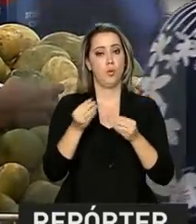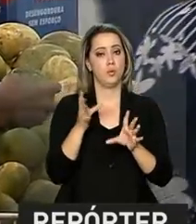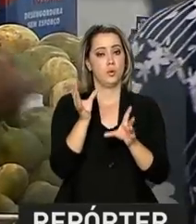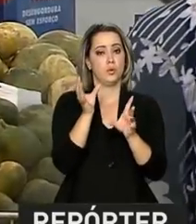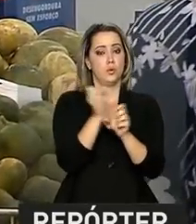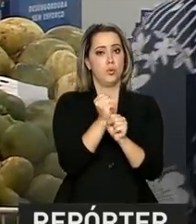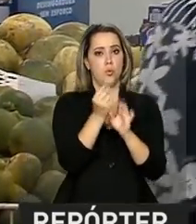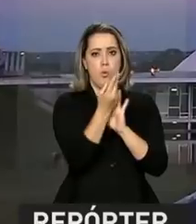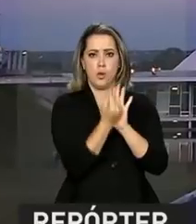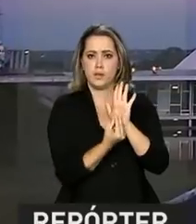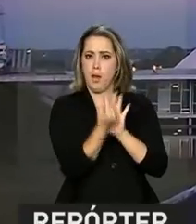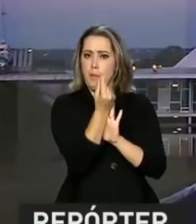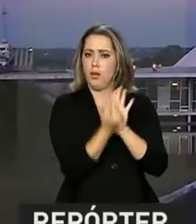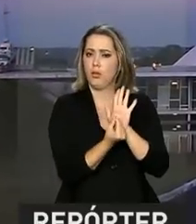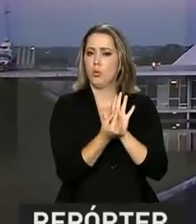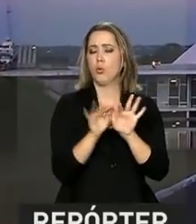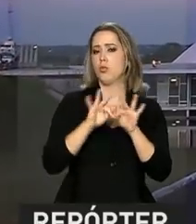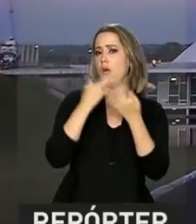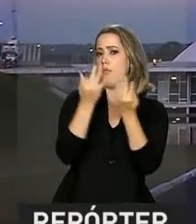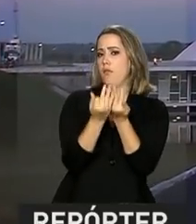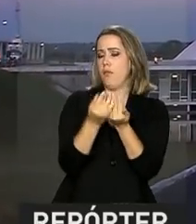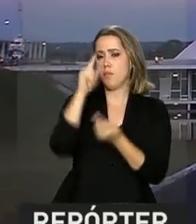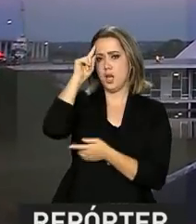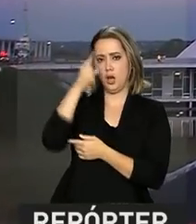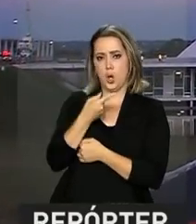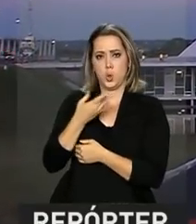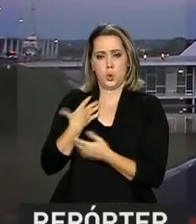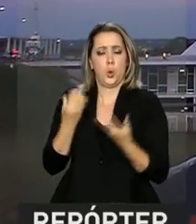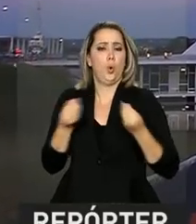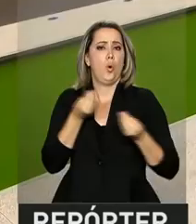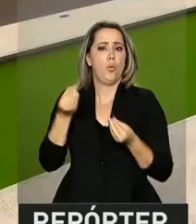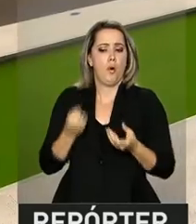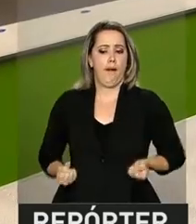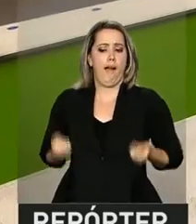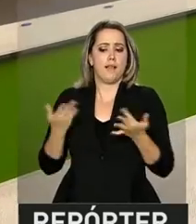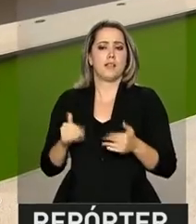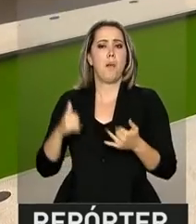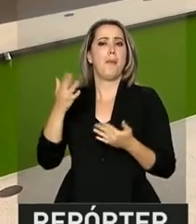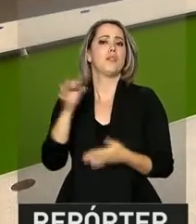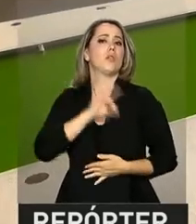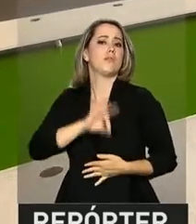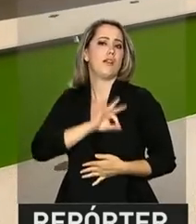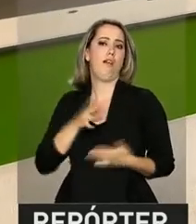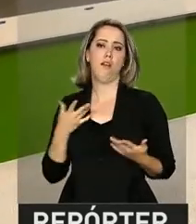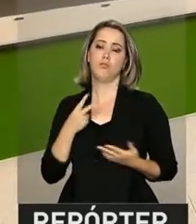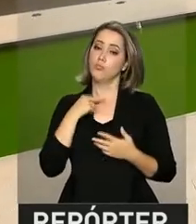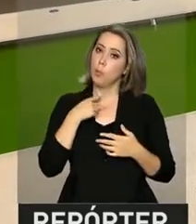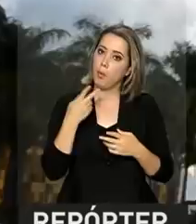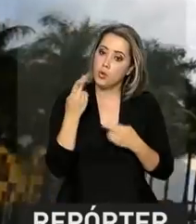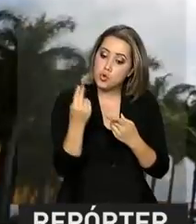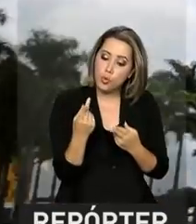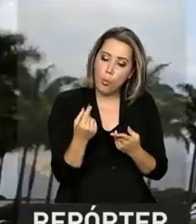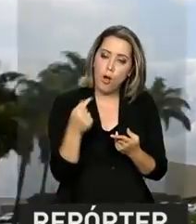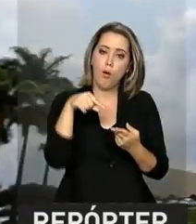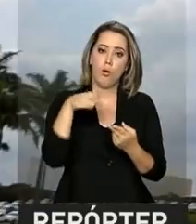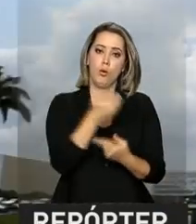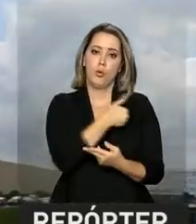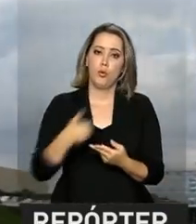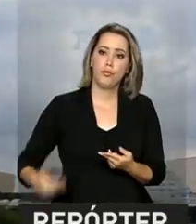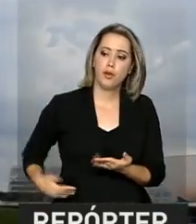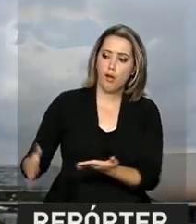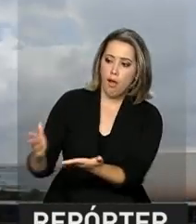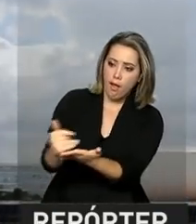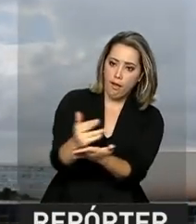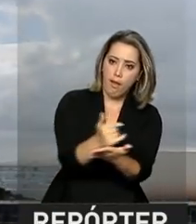orçamento de uma família, a ordem é não gastar mais do que se ganha. No caso do governo, se arrecada. A medida aprovada